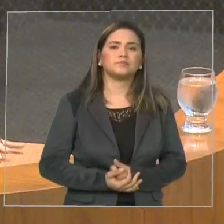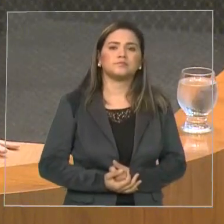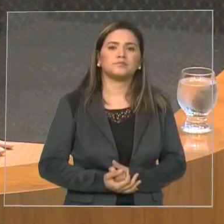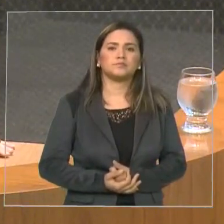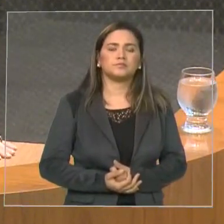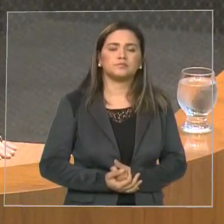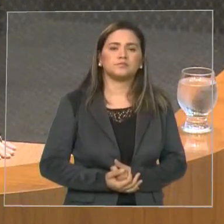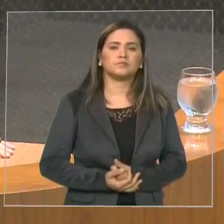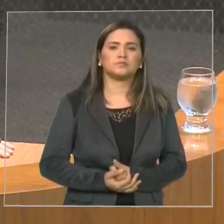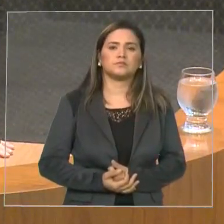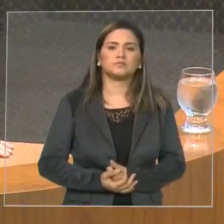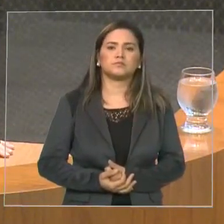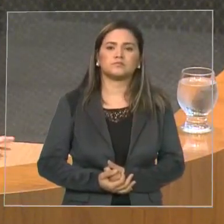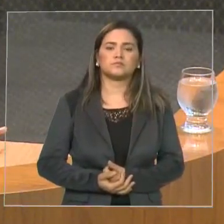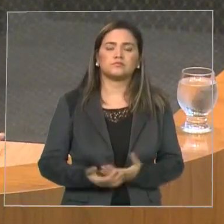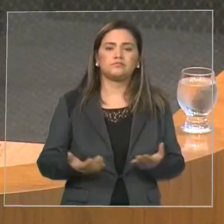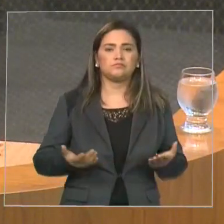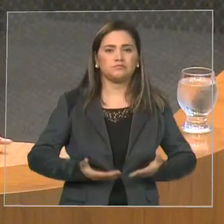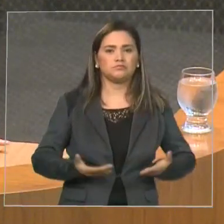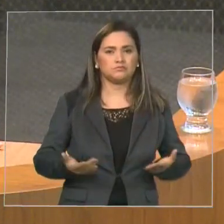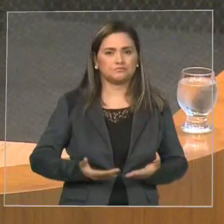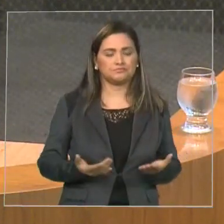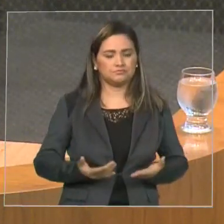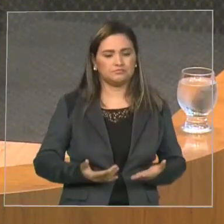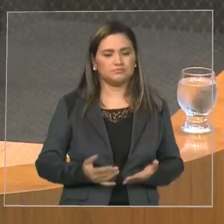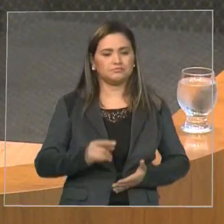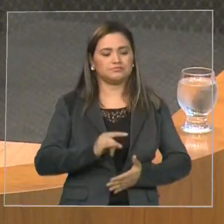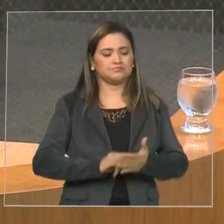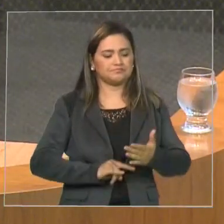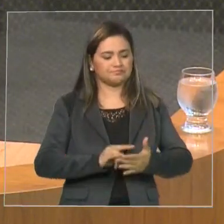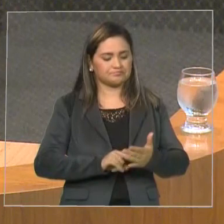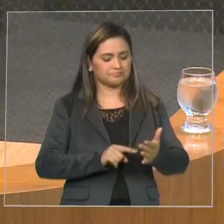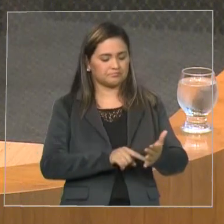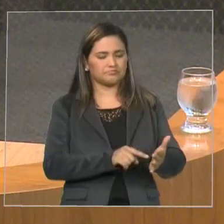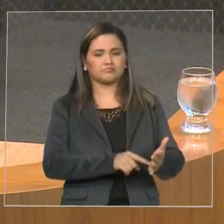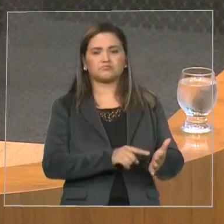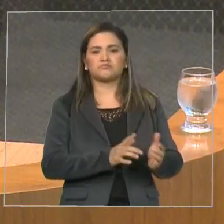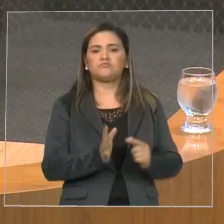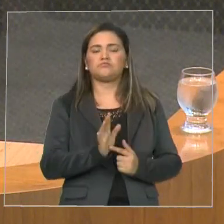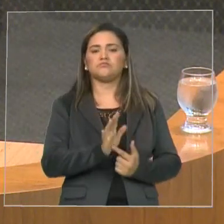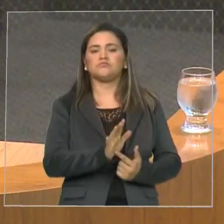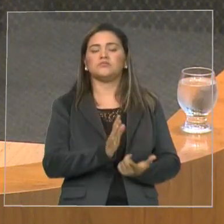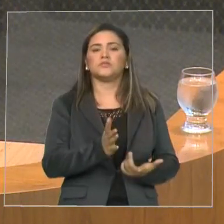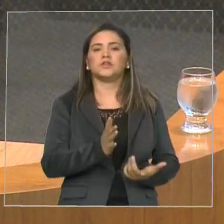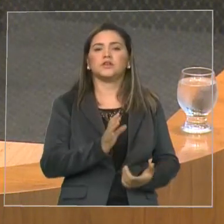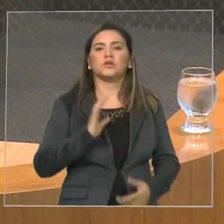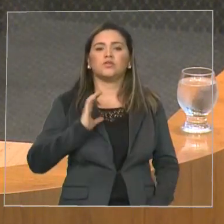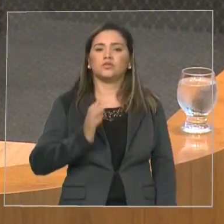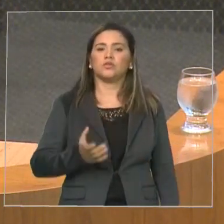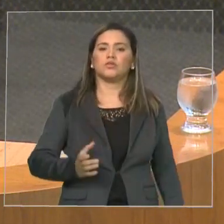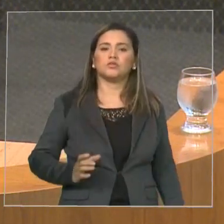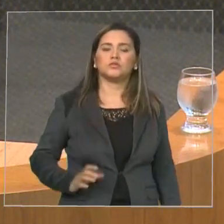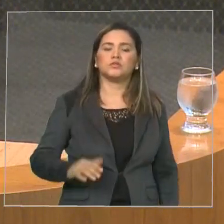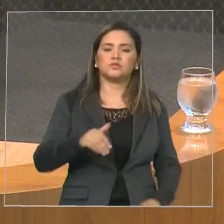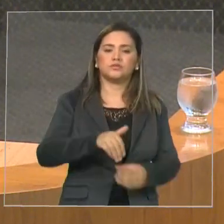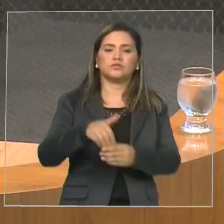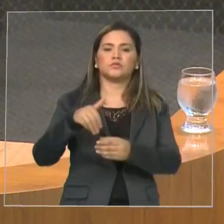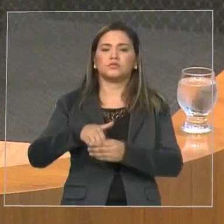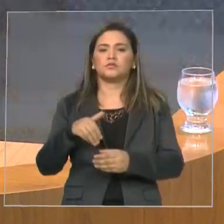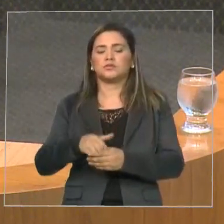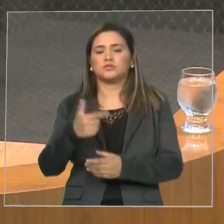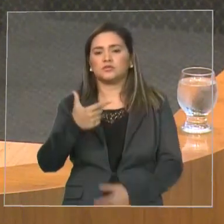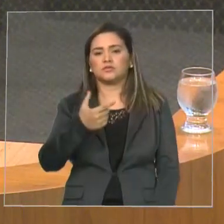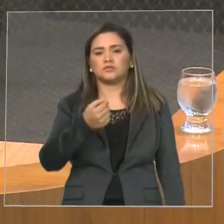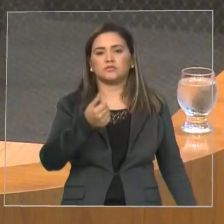simplesmente, nos próprios documentos do escândalo, trata do coordenador de eleições de 2018, que eu disse